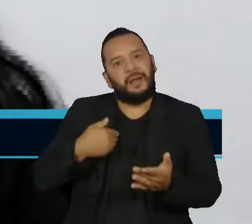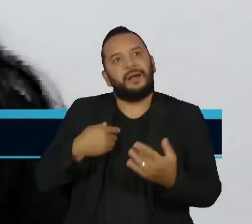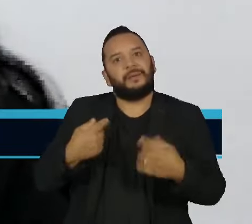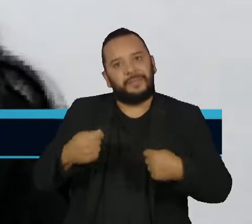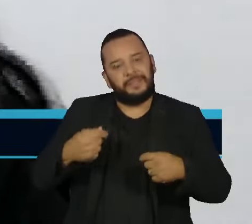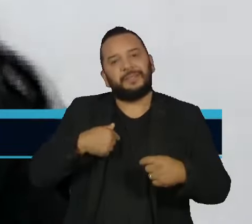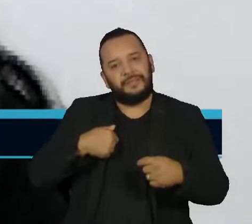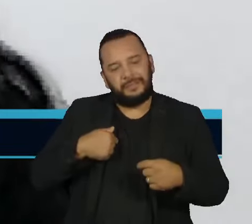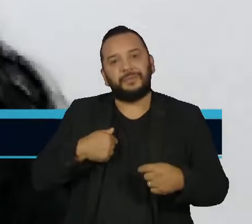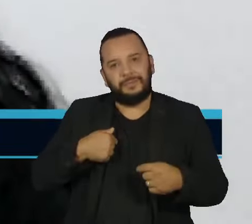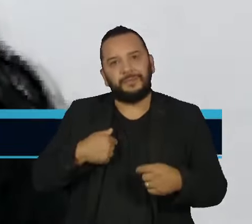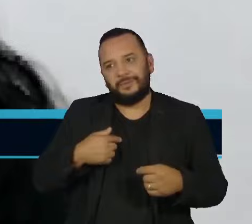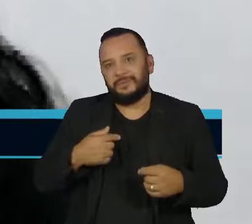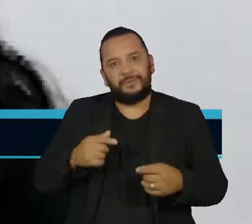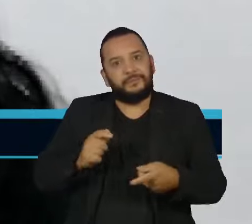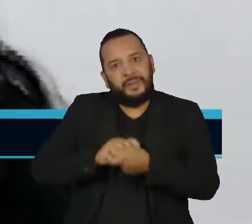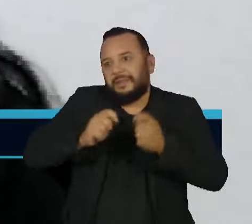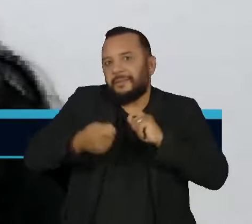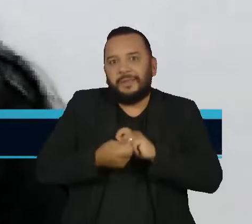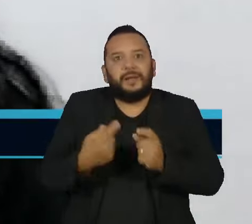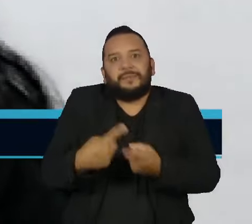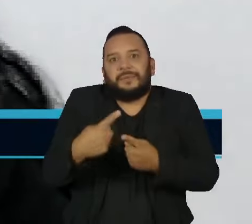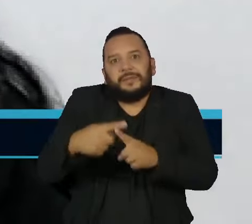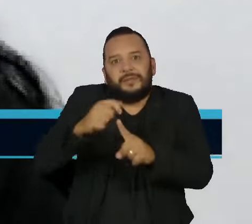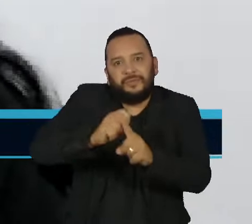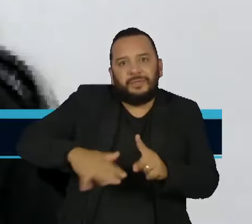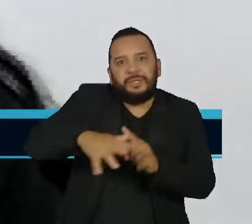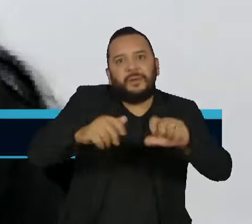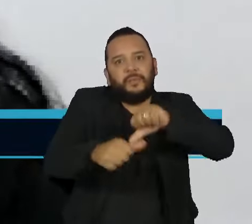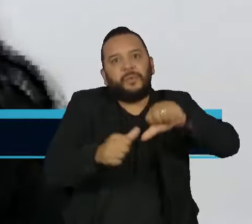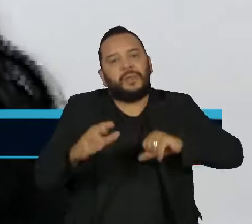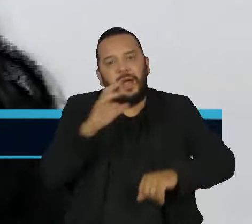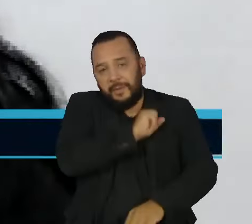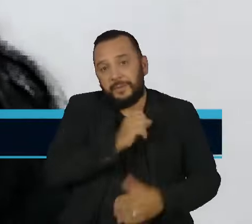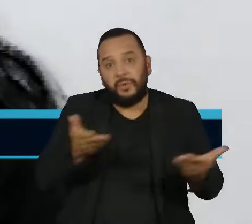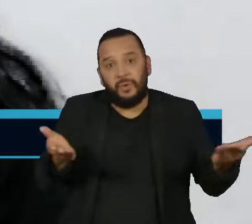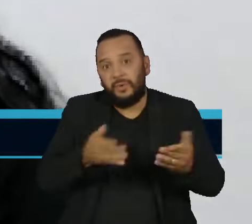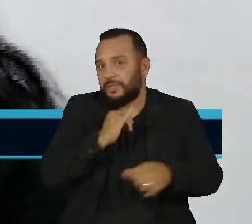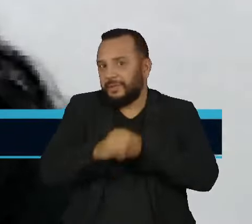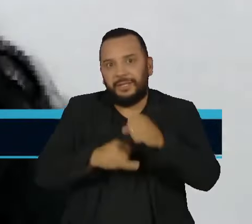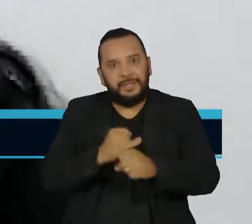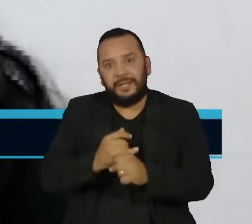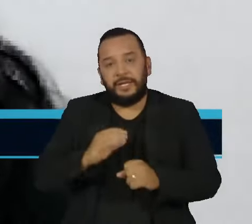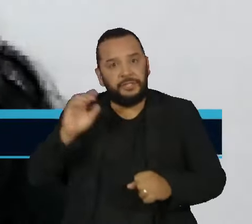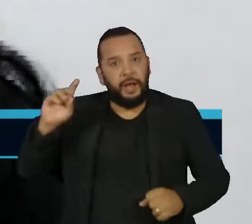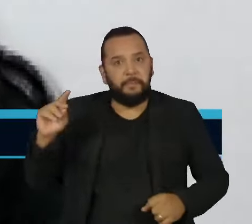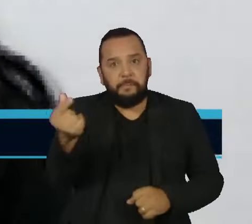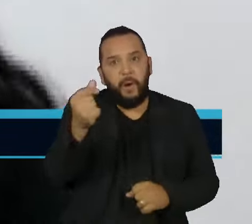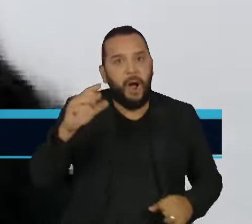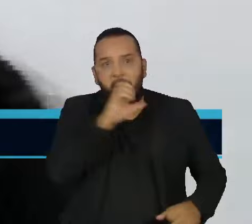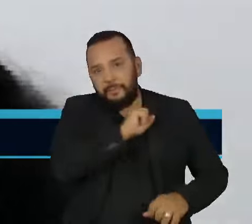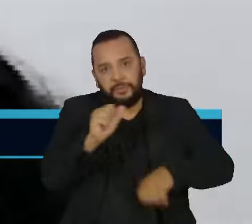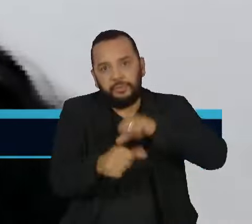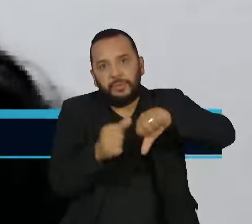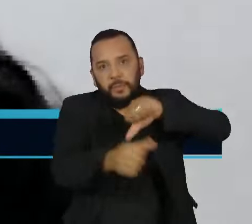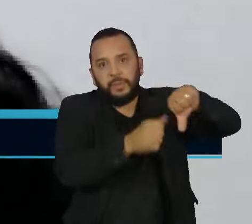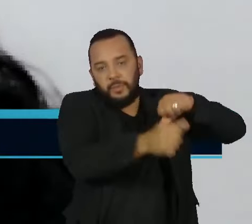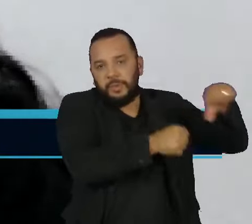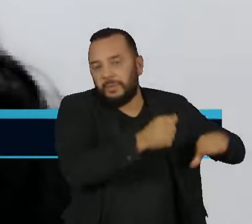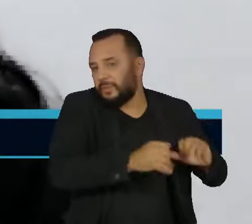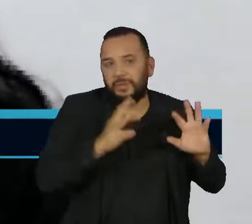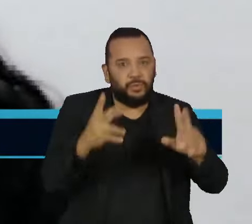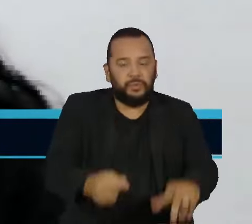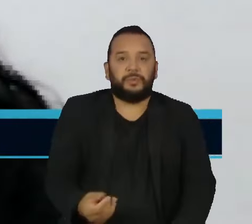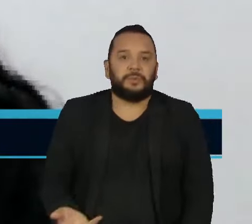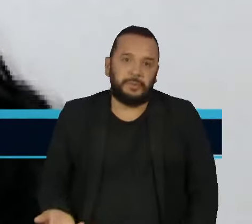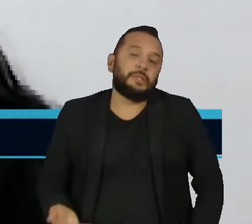tudo muda muito rápido. E hoje em dia, com a internet, gente, é absurdo. Um mês é de um jeito, no mês que vem já mudou